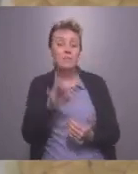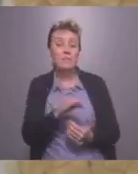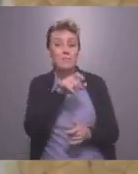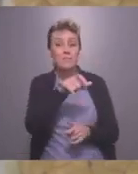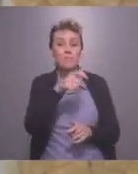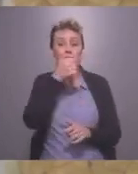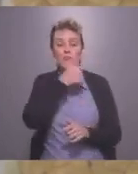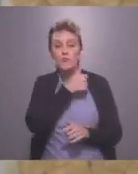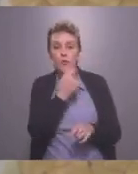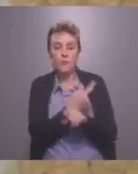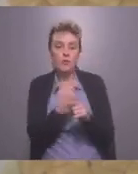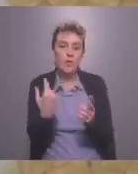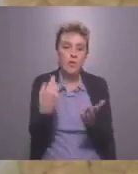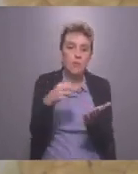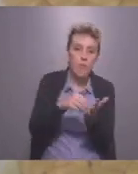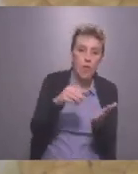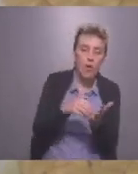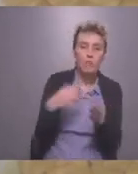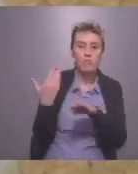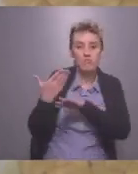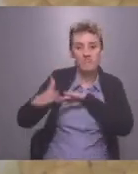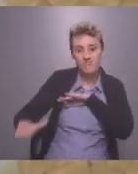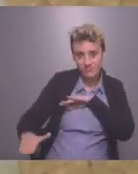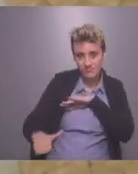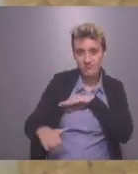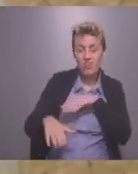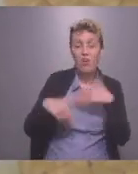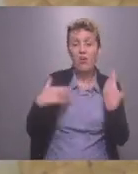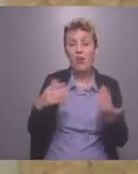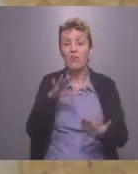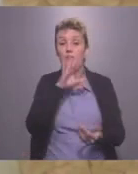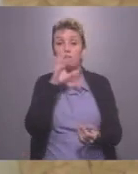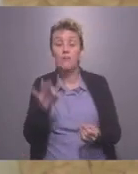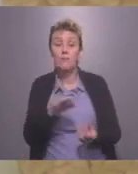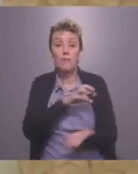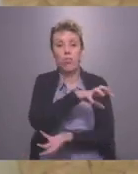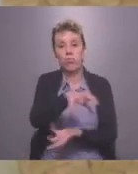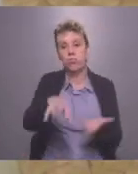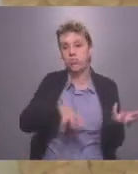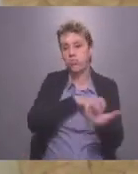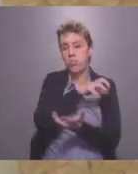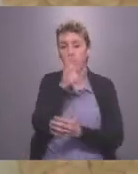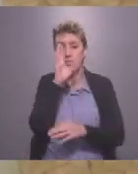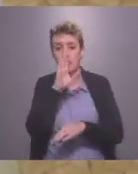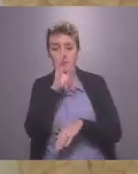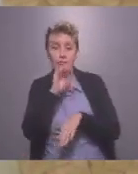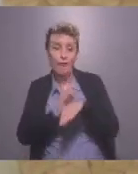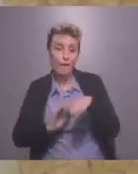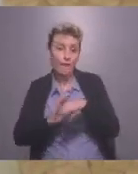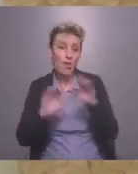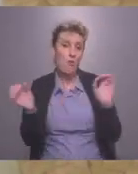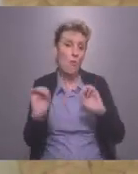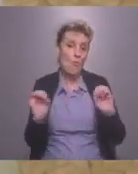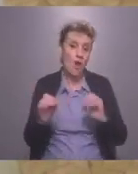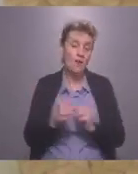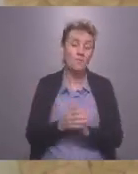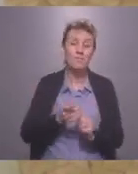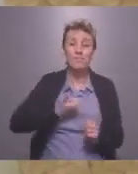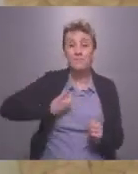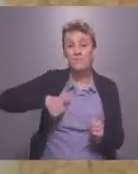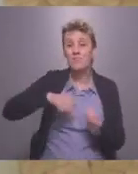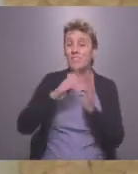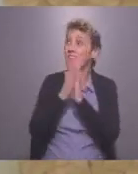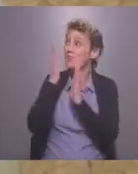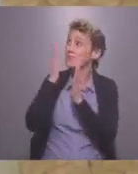da pobreza e da exclusão, ou pelas famílias em crise ou sem afeto. Nós te suplicamos,